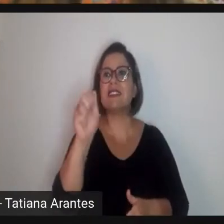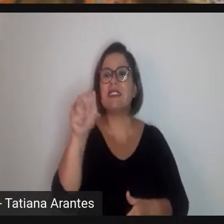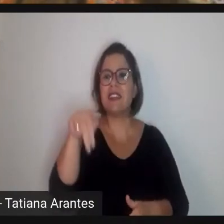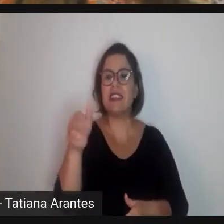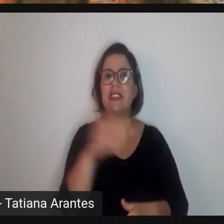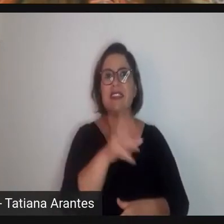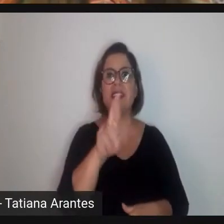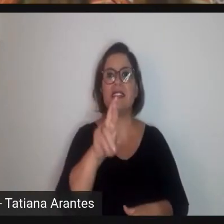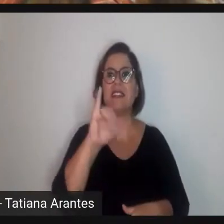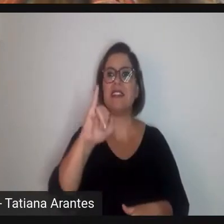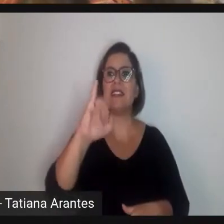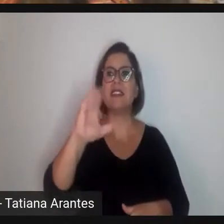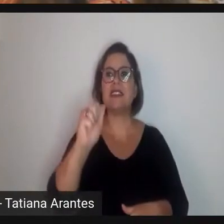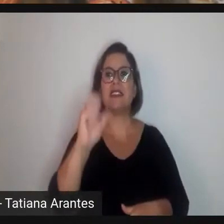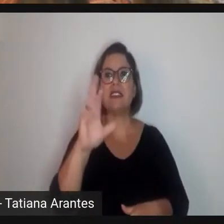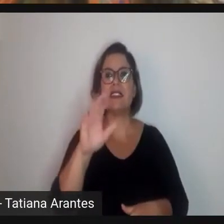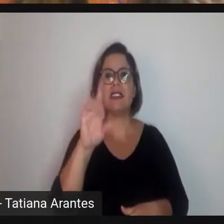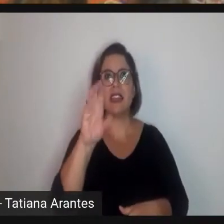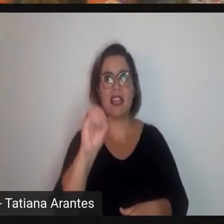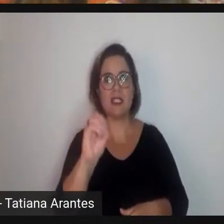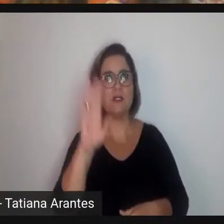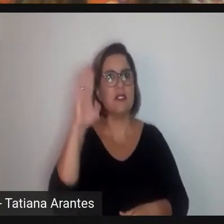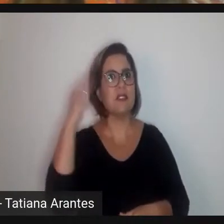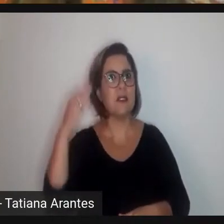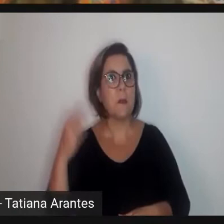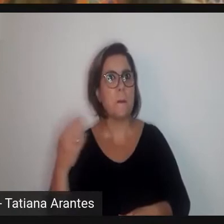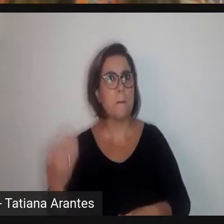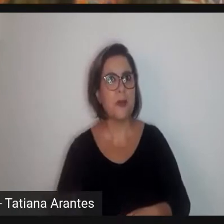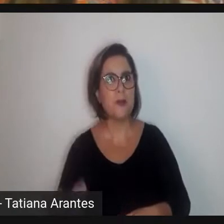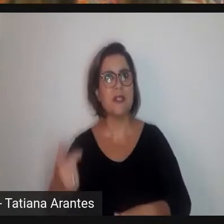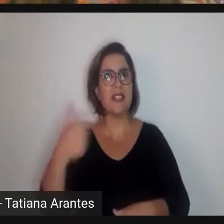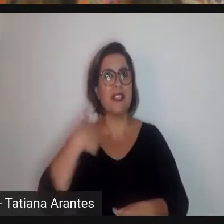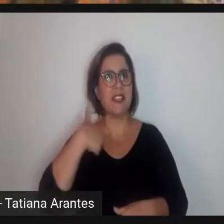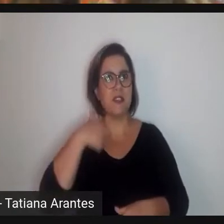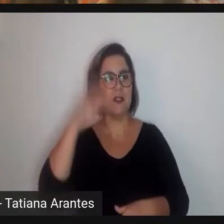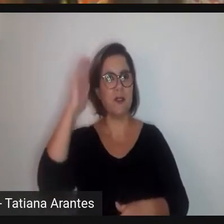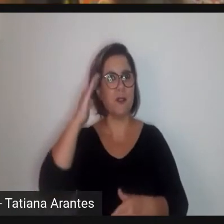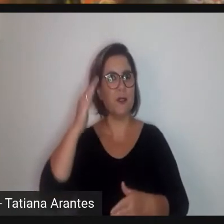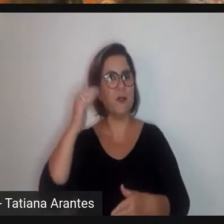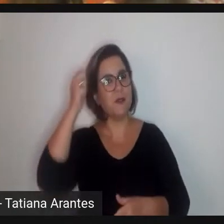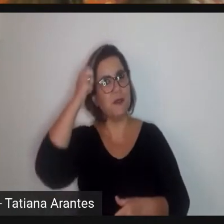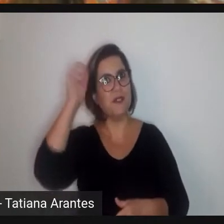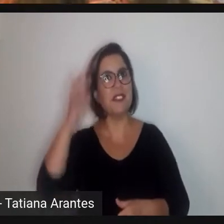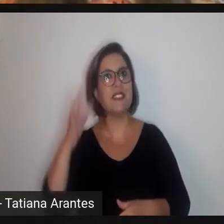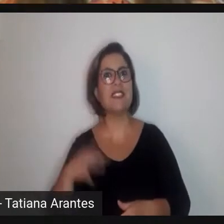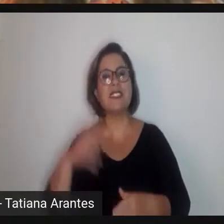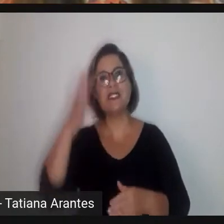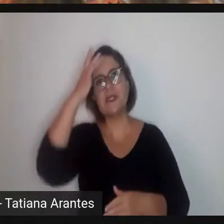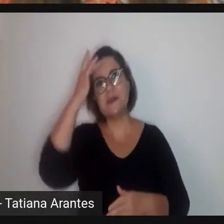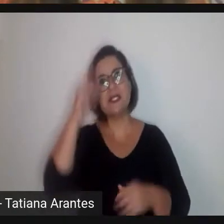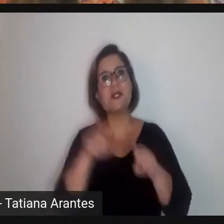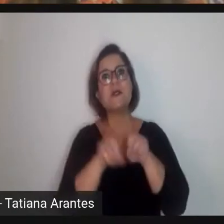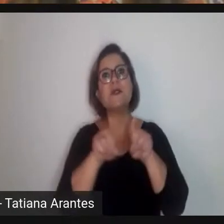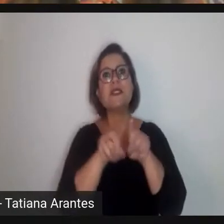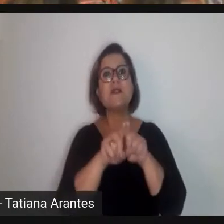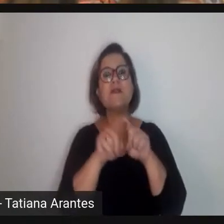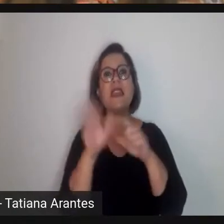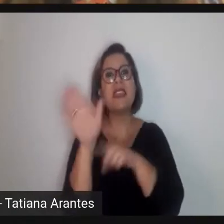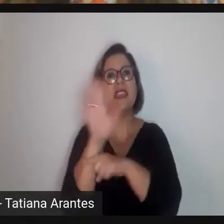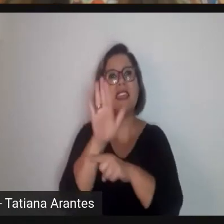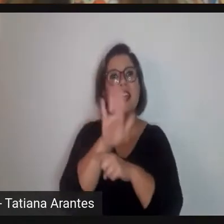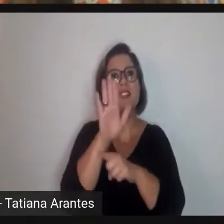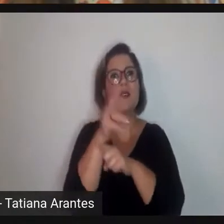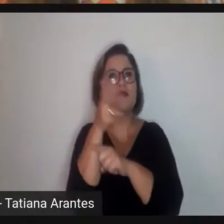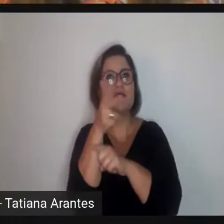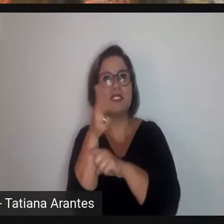a Tatiana e a Bruna, que nos auxiliaram, e ao pessoal que está nos bastidores também, né? Mas que não